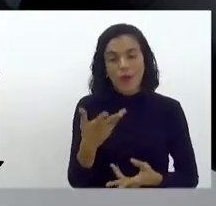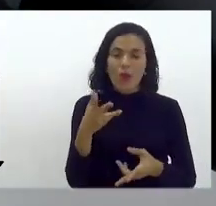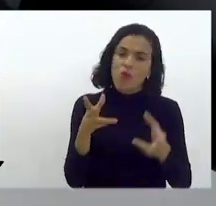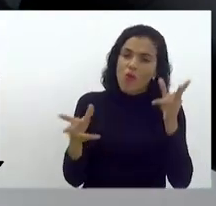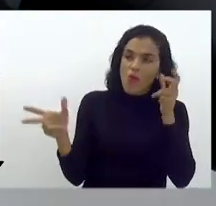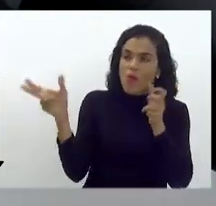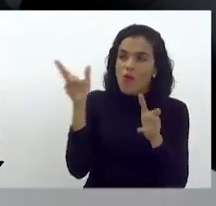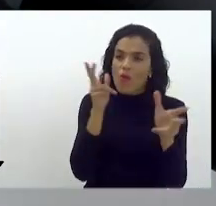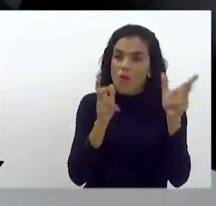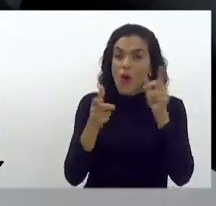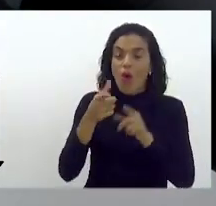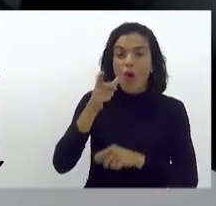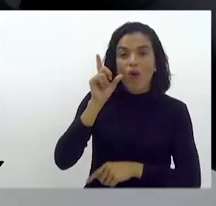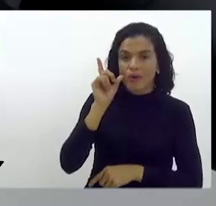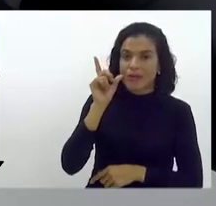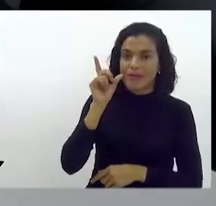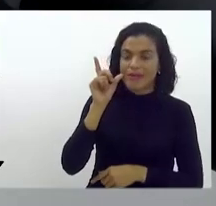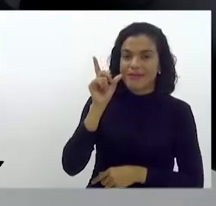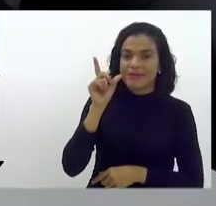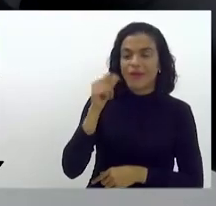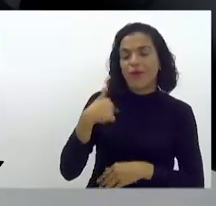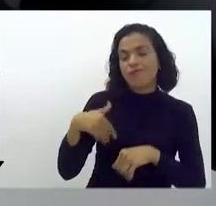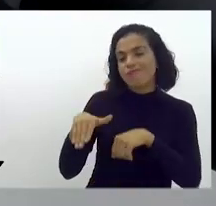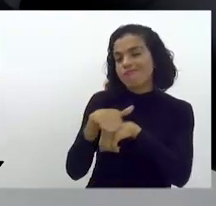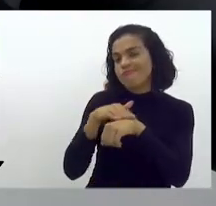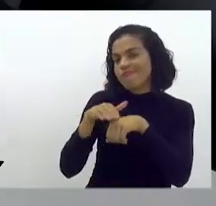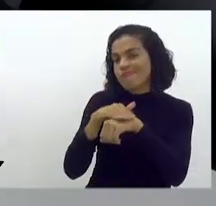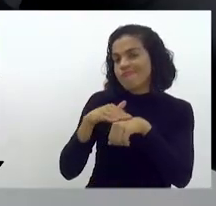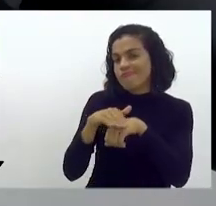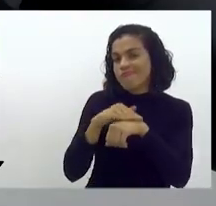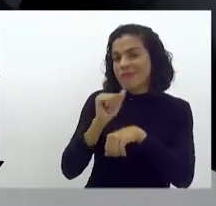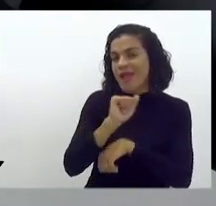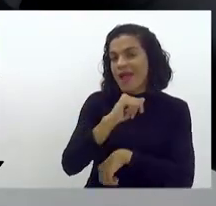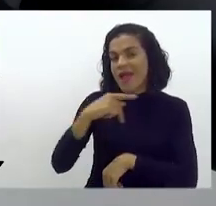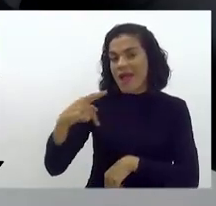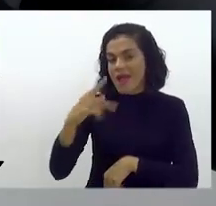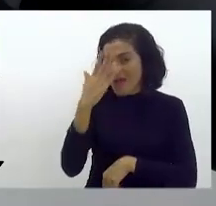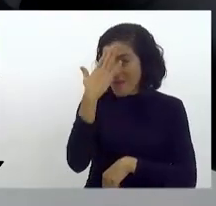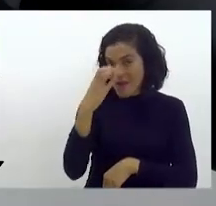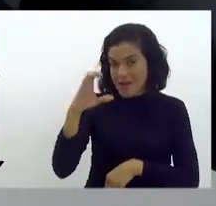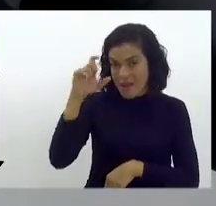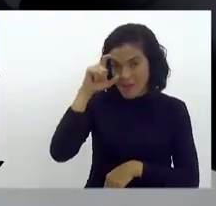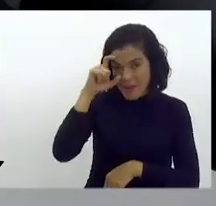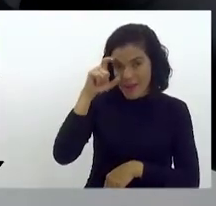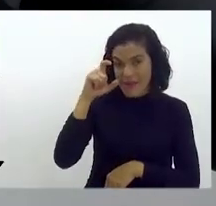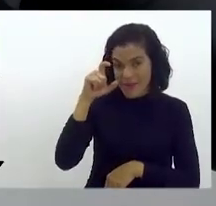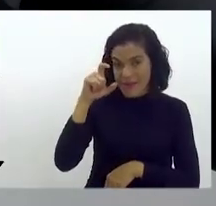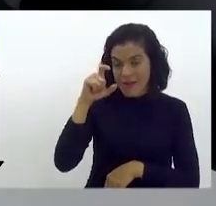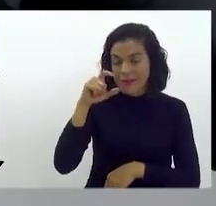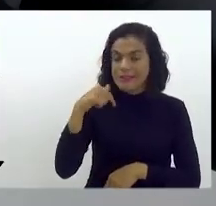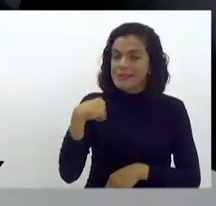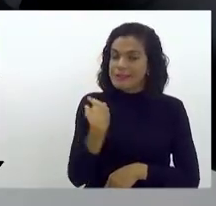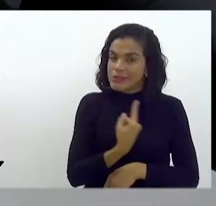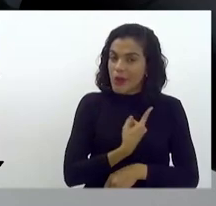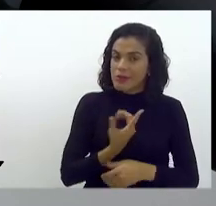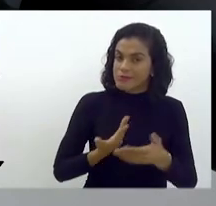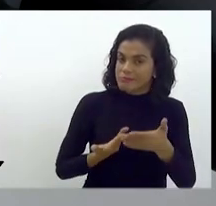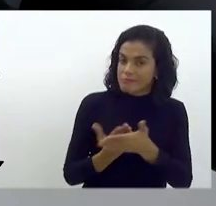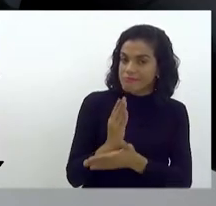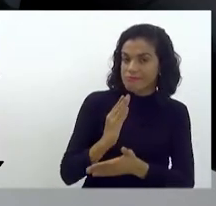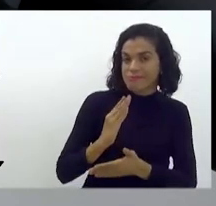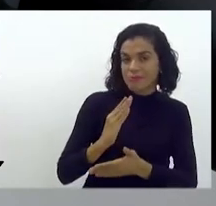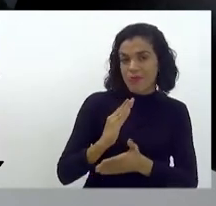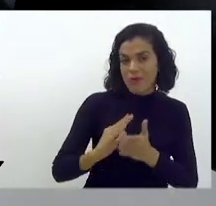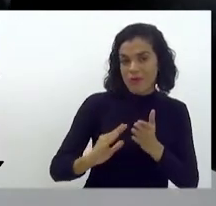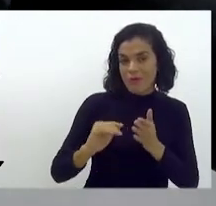ontem por acaso foi ontem eu tive uma conversa sobre o aplicativo Maria da Penha nós aprovamos aqui na